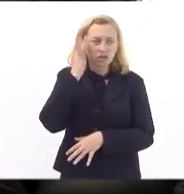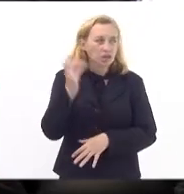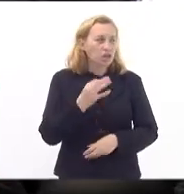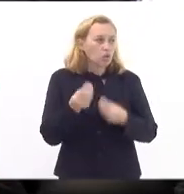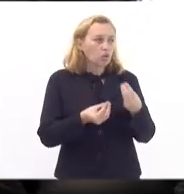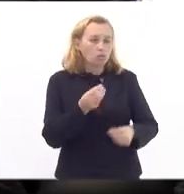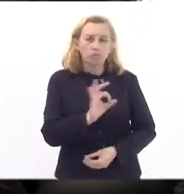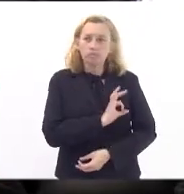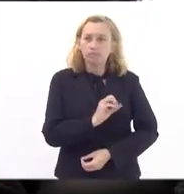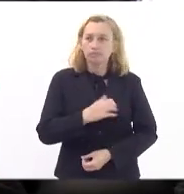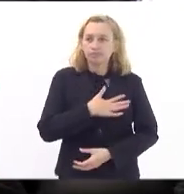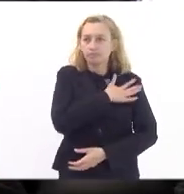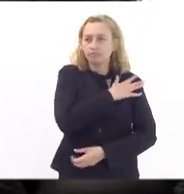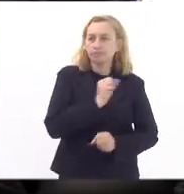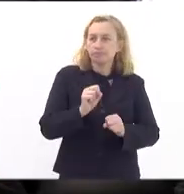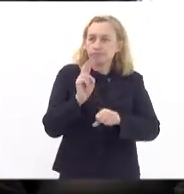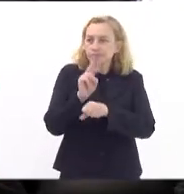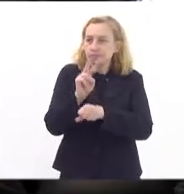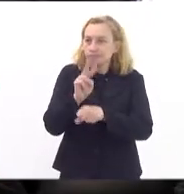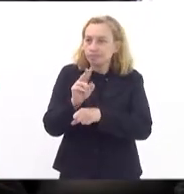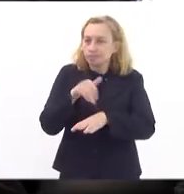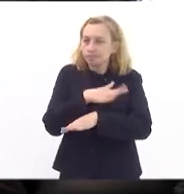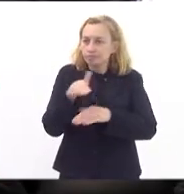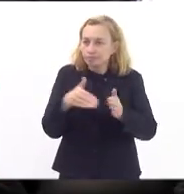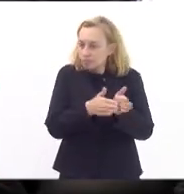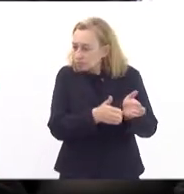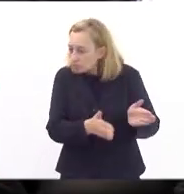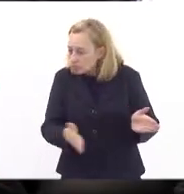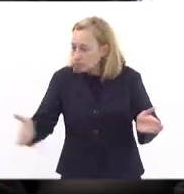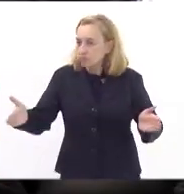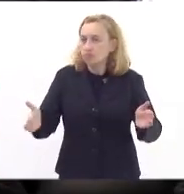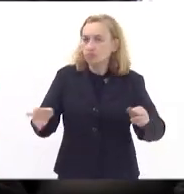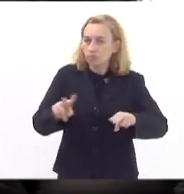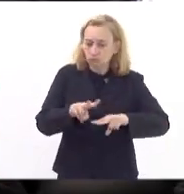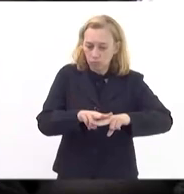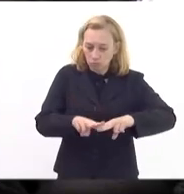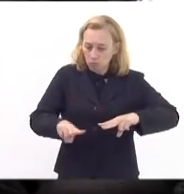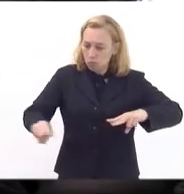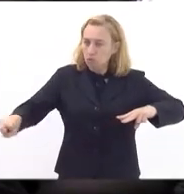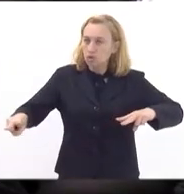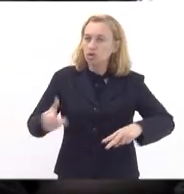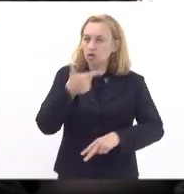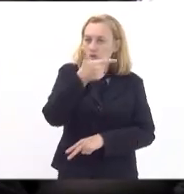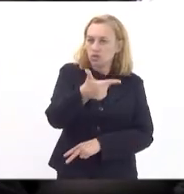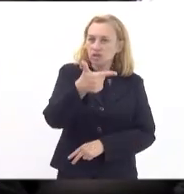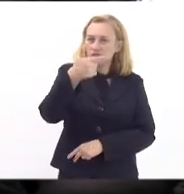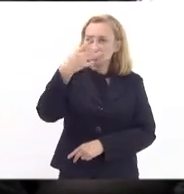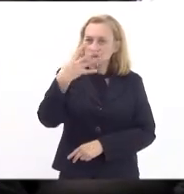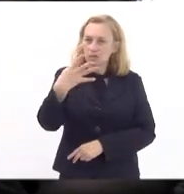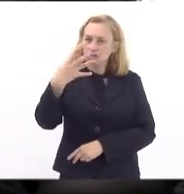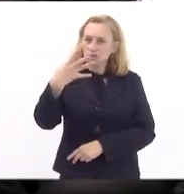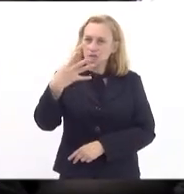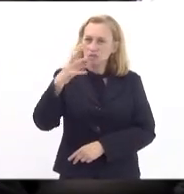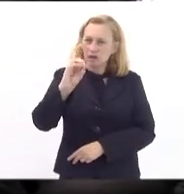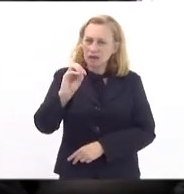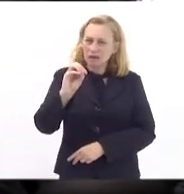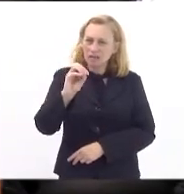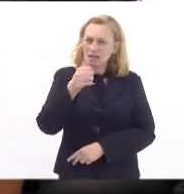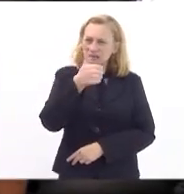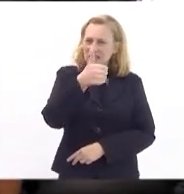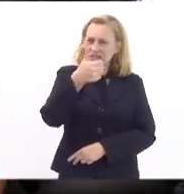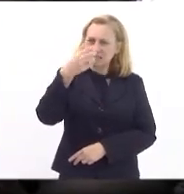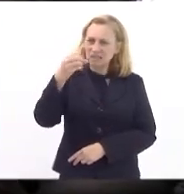polícia militar pode fiscalizar toda essa esses 200 o tempo sem sexo